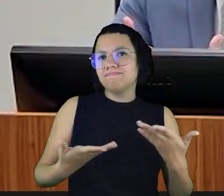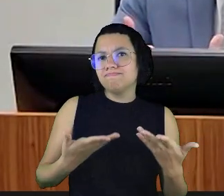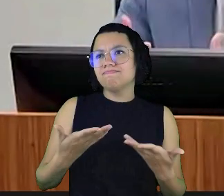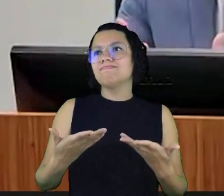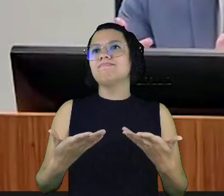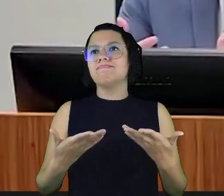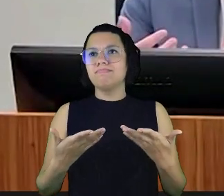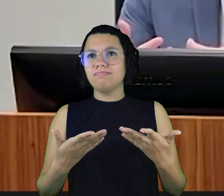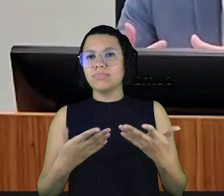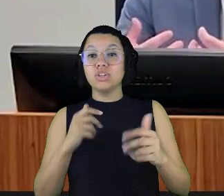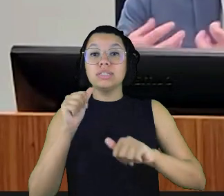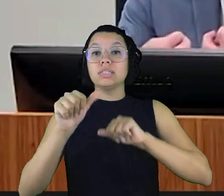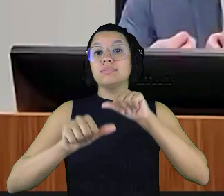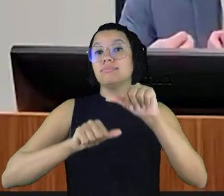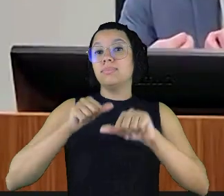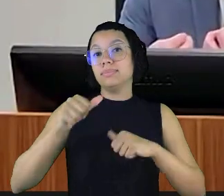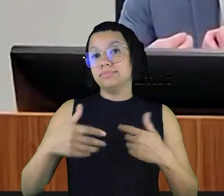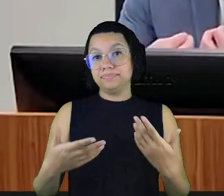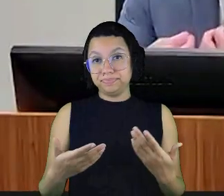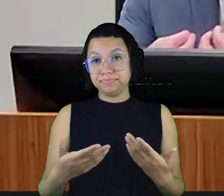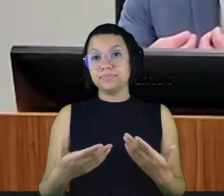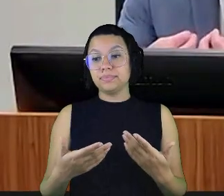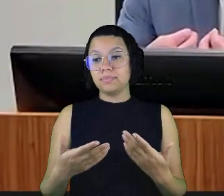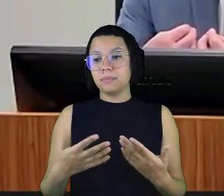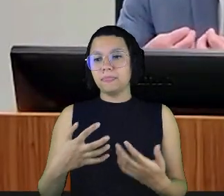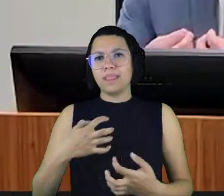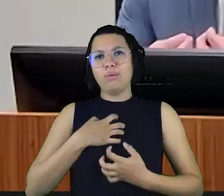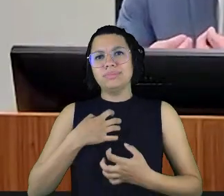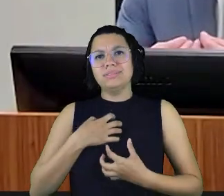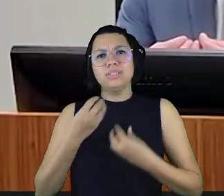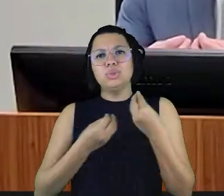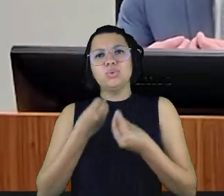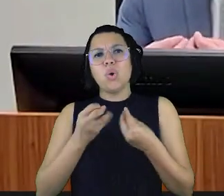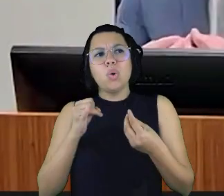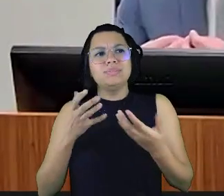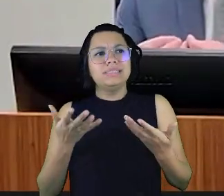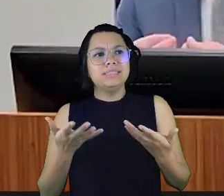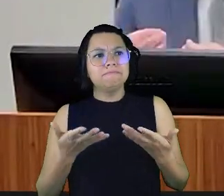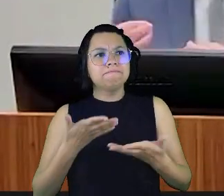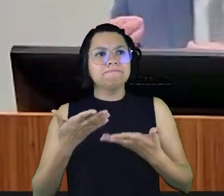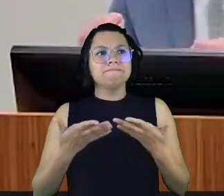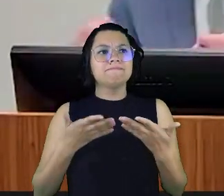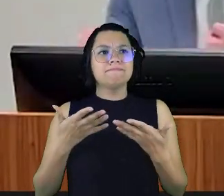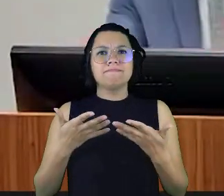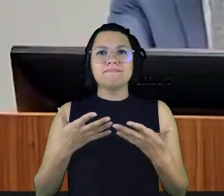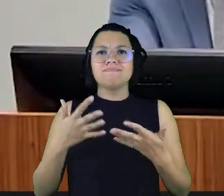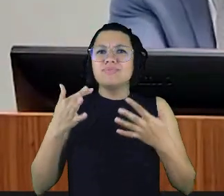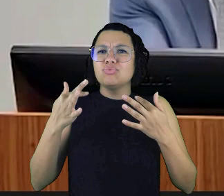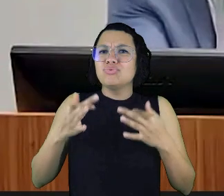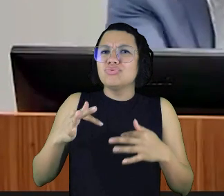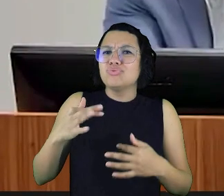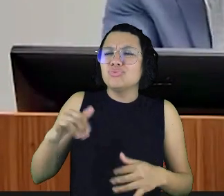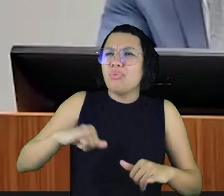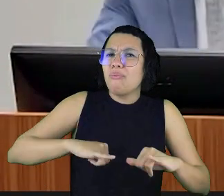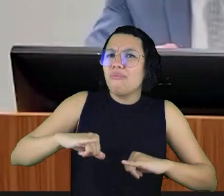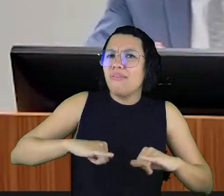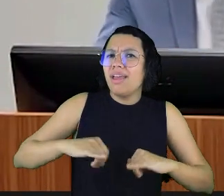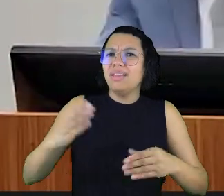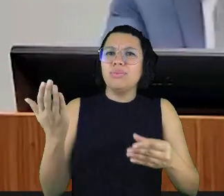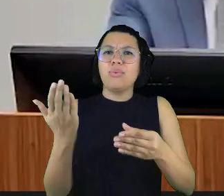mutação. Eu sinto como se nós estivéssemos sofrendo um processo de